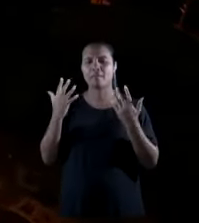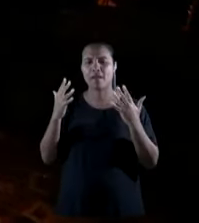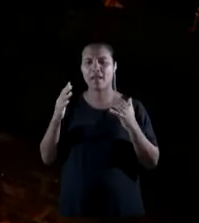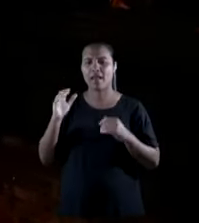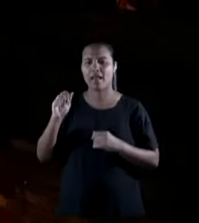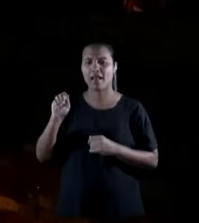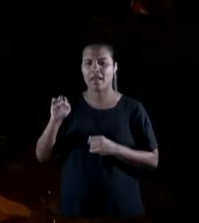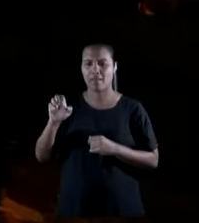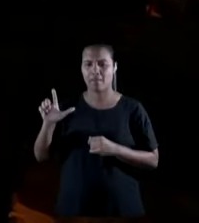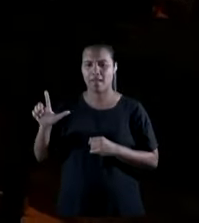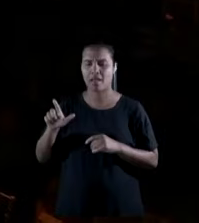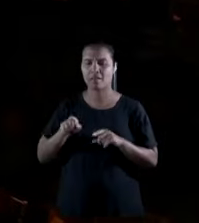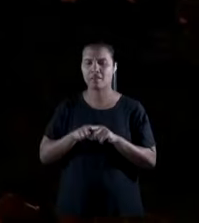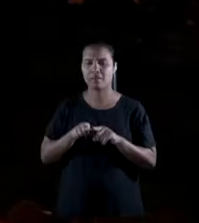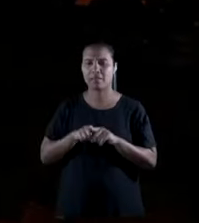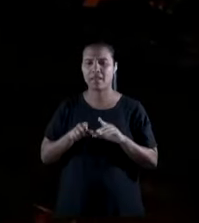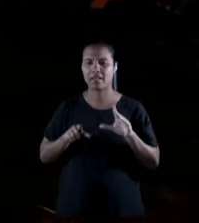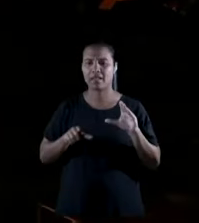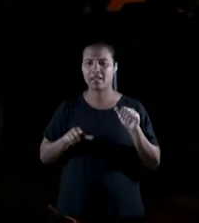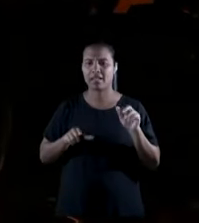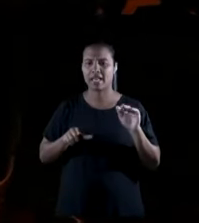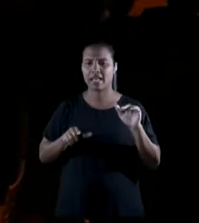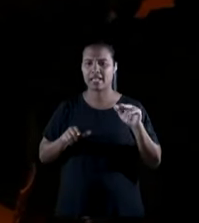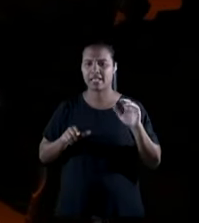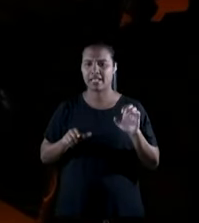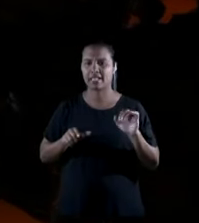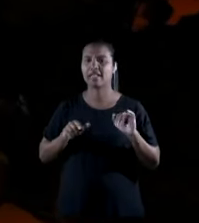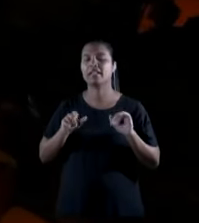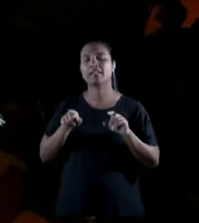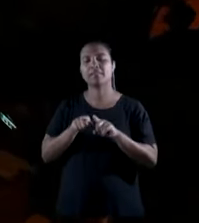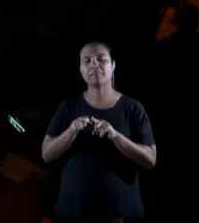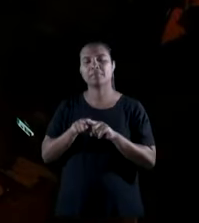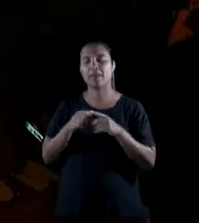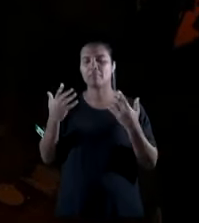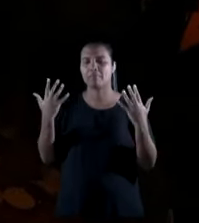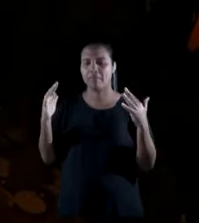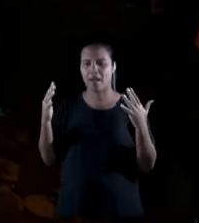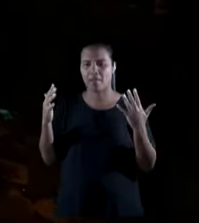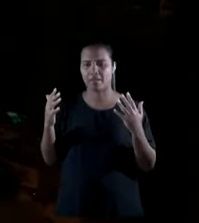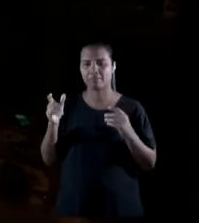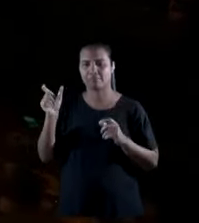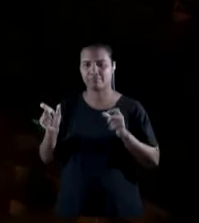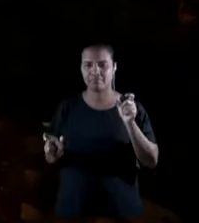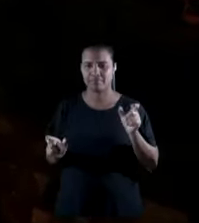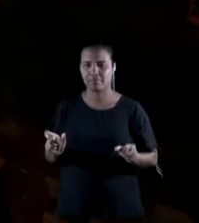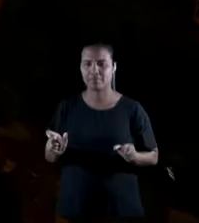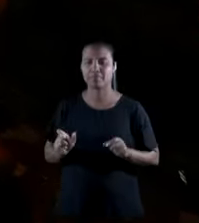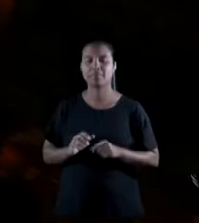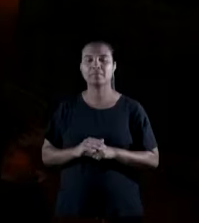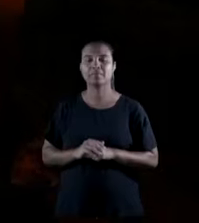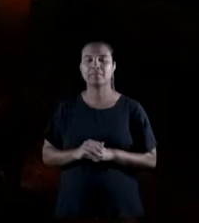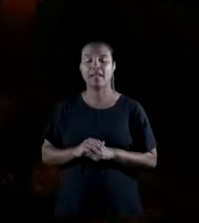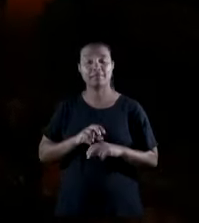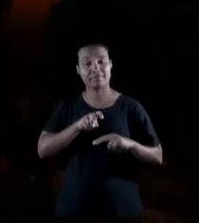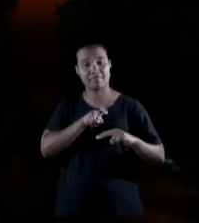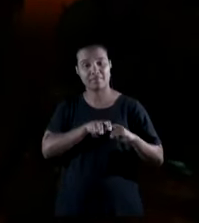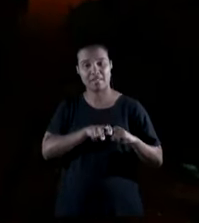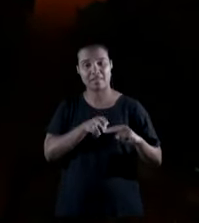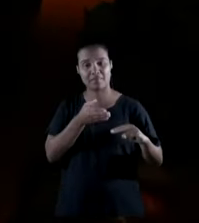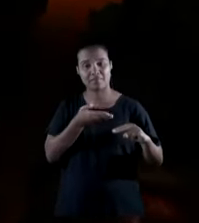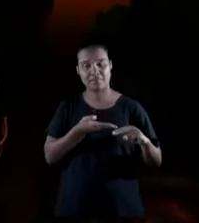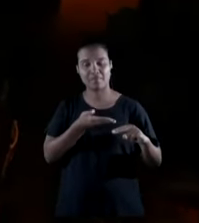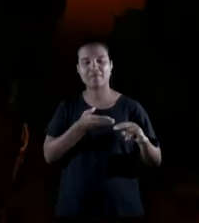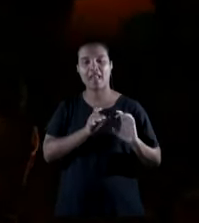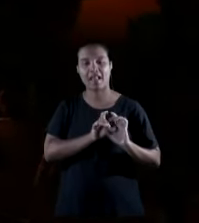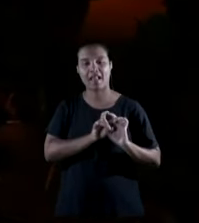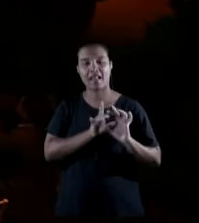os comandados, ao Carilho e os comandados. Foi muito lindo ver essa final do Campeonato Paulista. Com certeza. Veloso, eu vou pedir para você se sentar ali, mas fique à vontade, a casa é